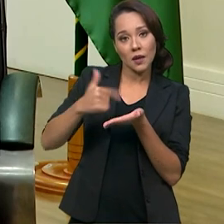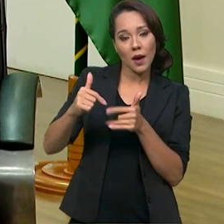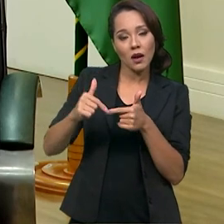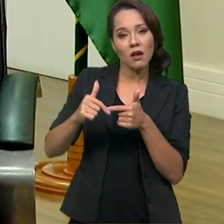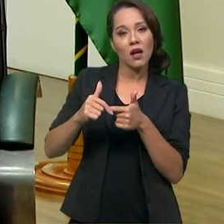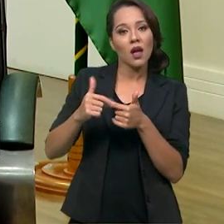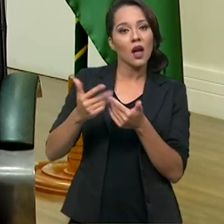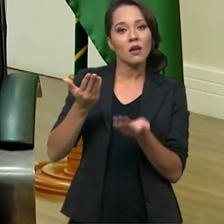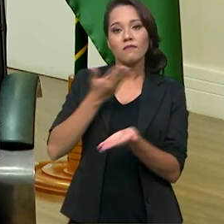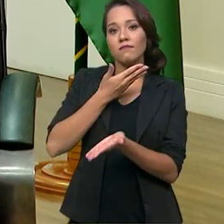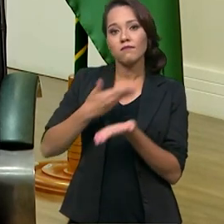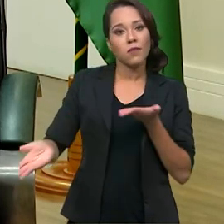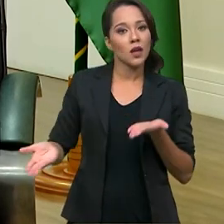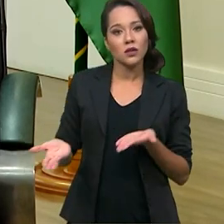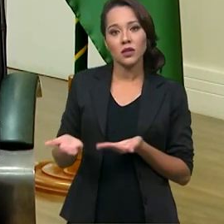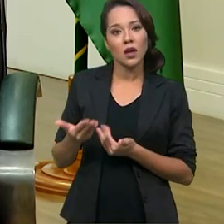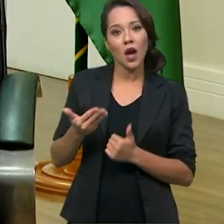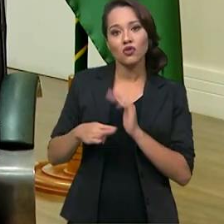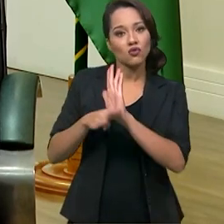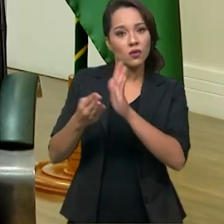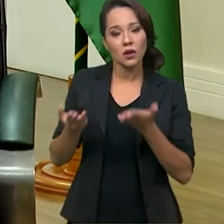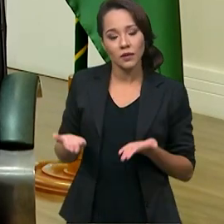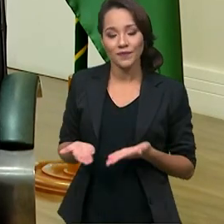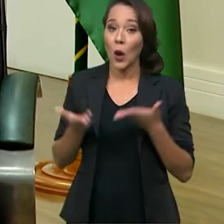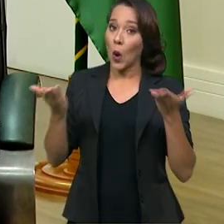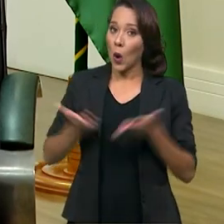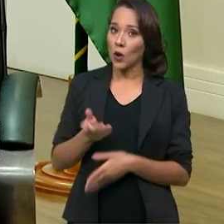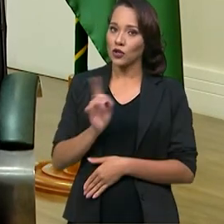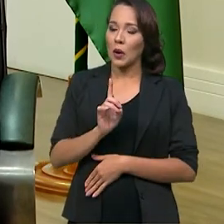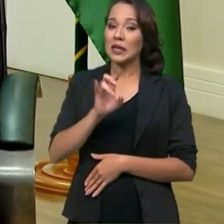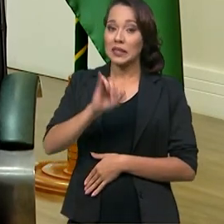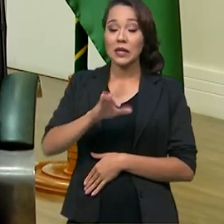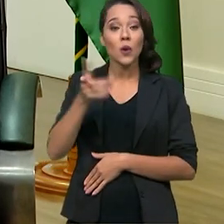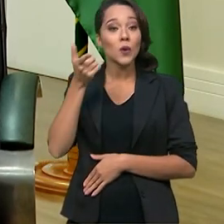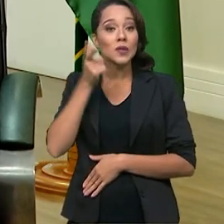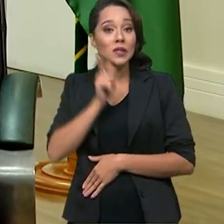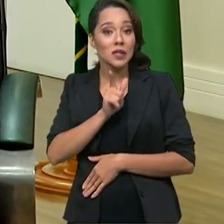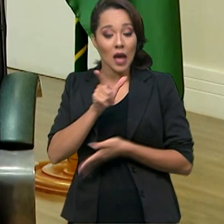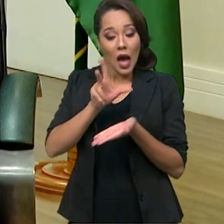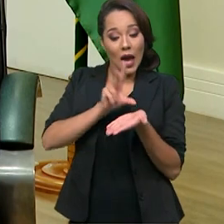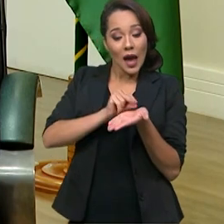ele terminava perdendo o benefício. Hoje, se ele conseguir